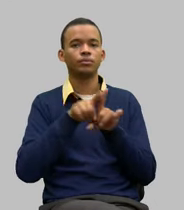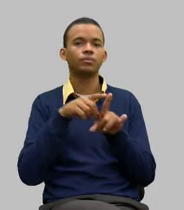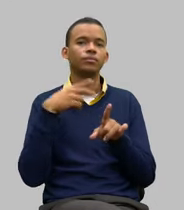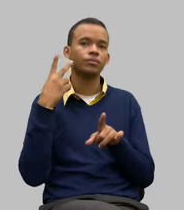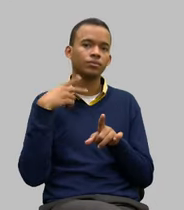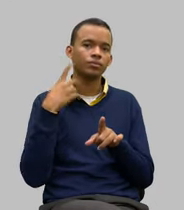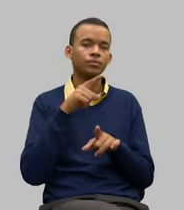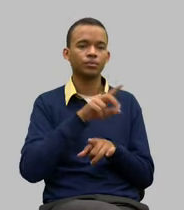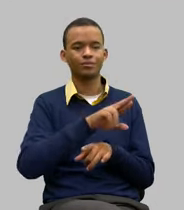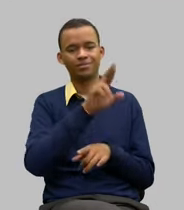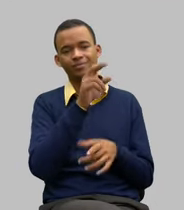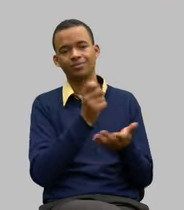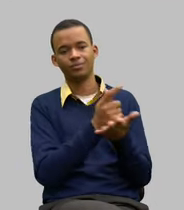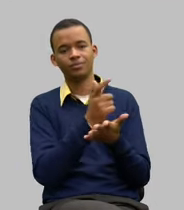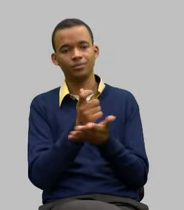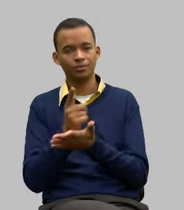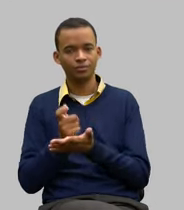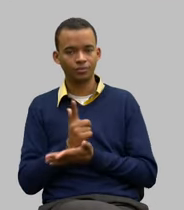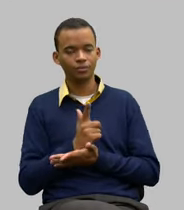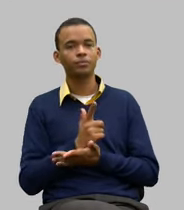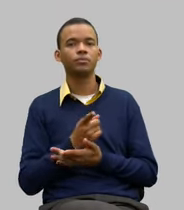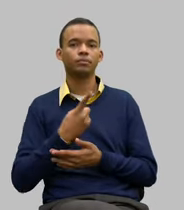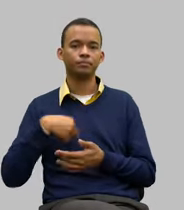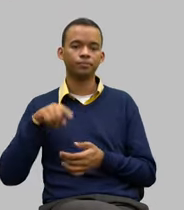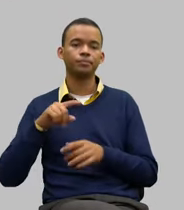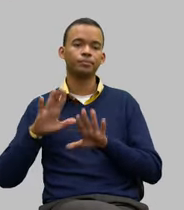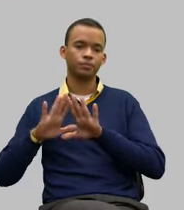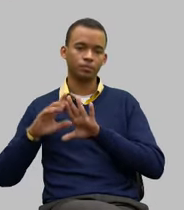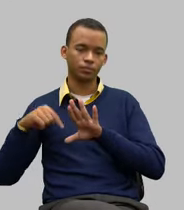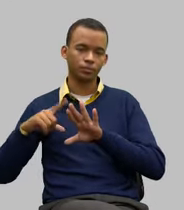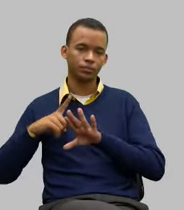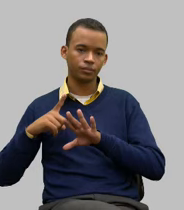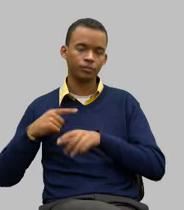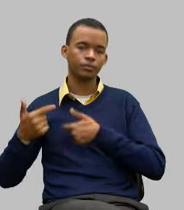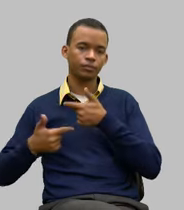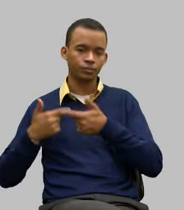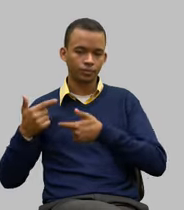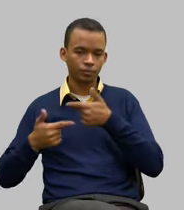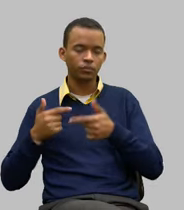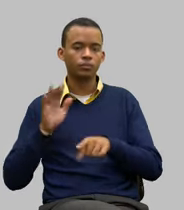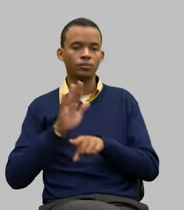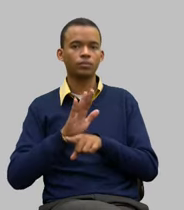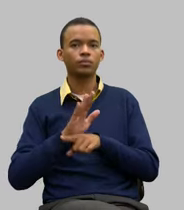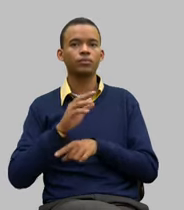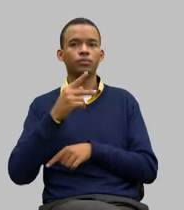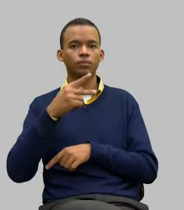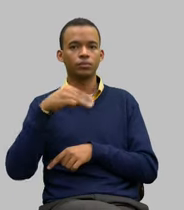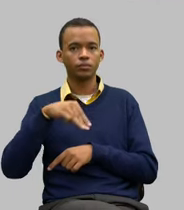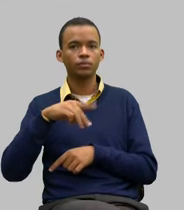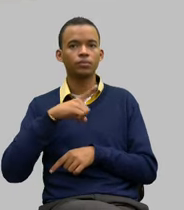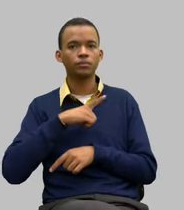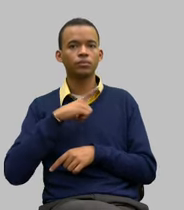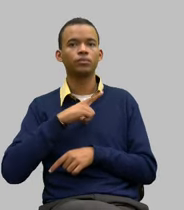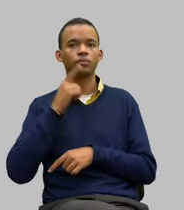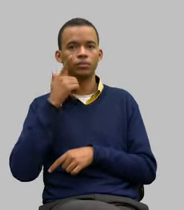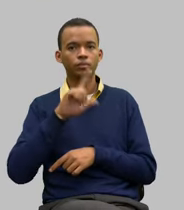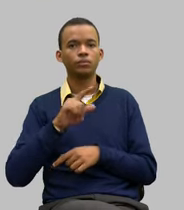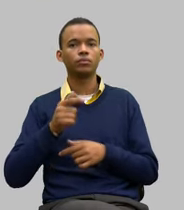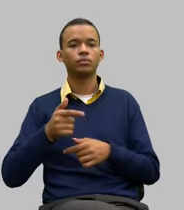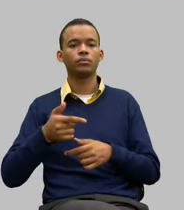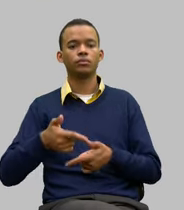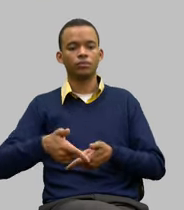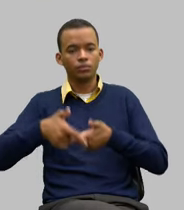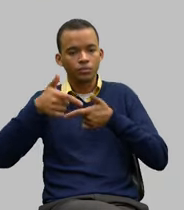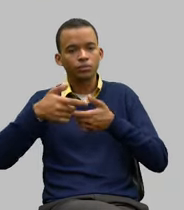enfim nós temos feito a nossa parte e a polícia tem ficado bem armada com arma pesada em nossa região eh